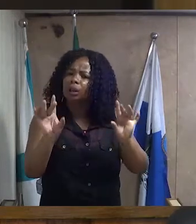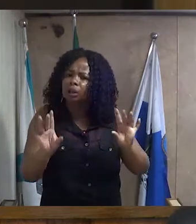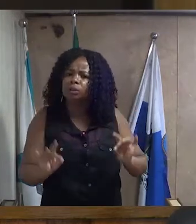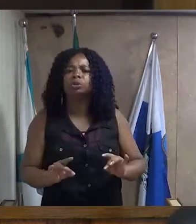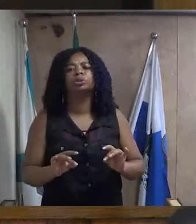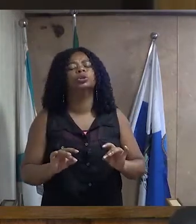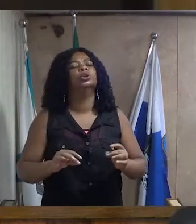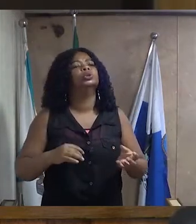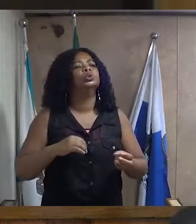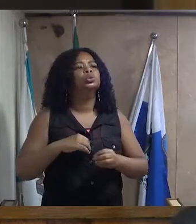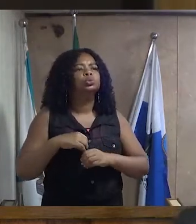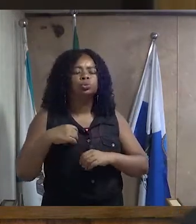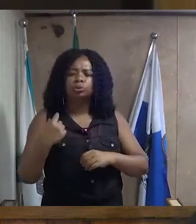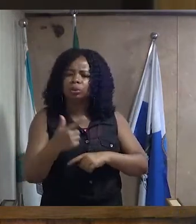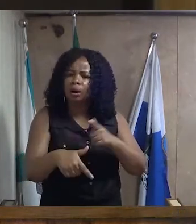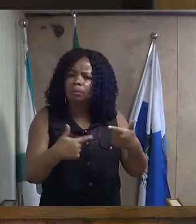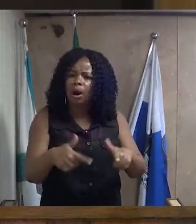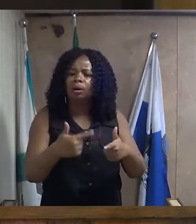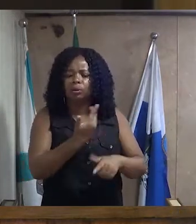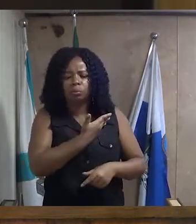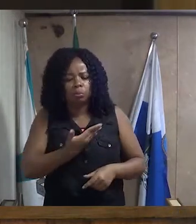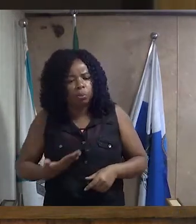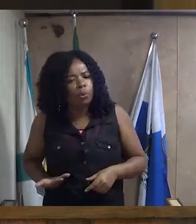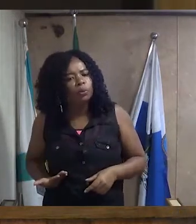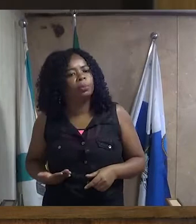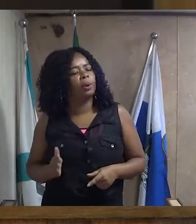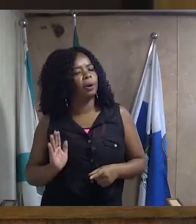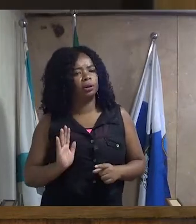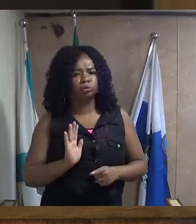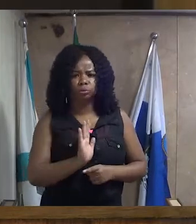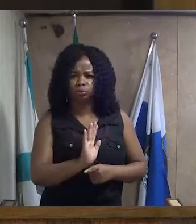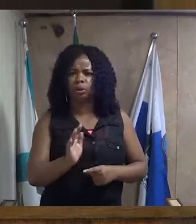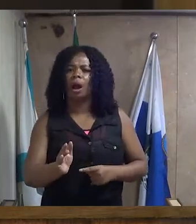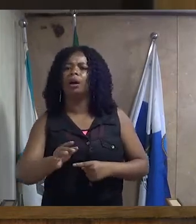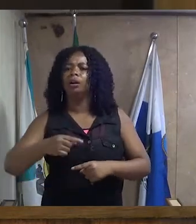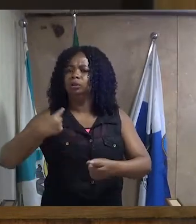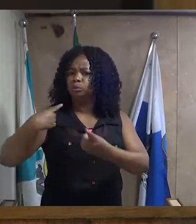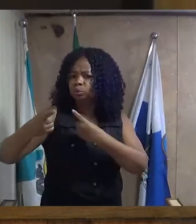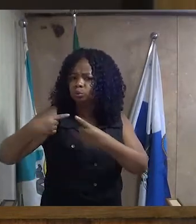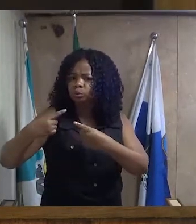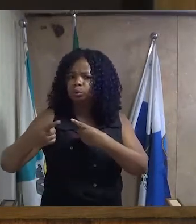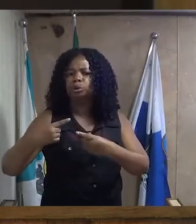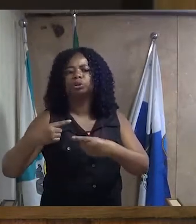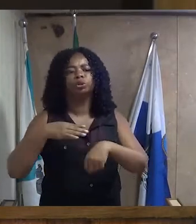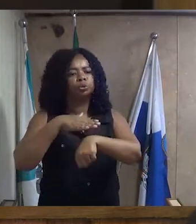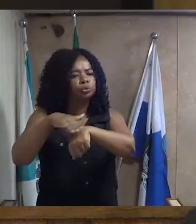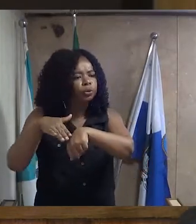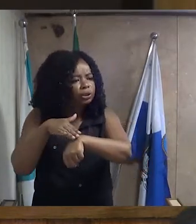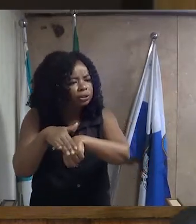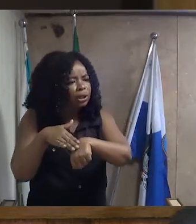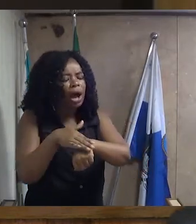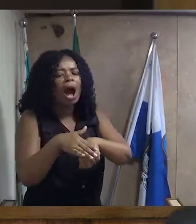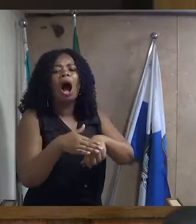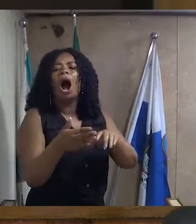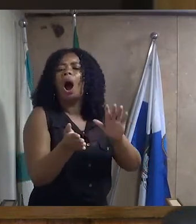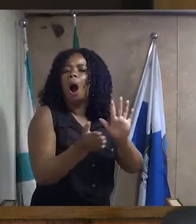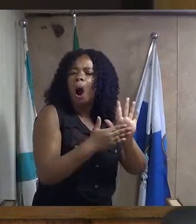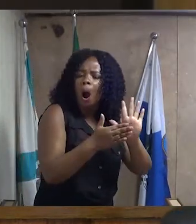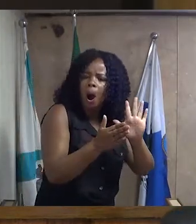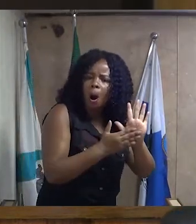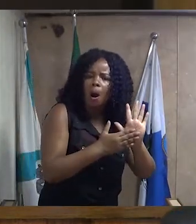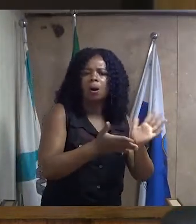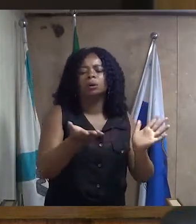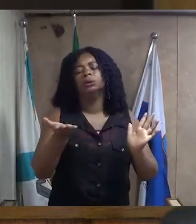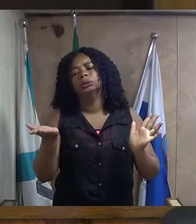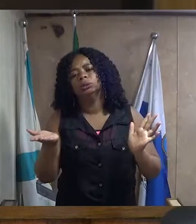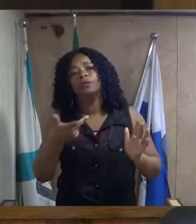que têm necessidade para que a gente possa discutir e realmente levar as nossas propostas e